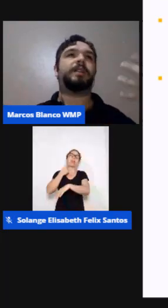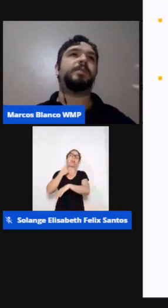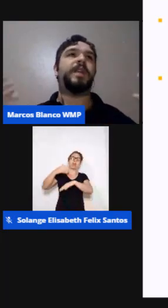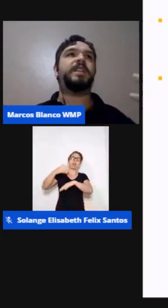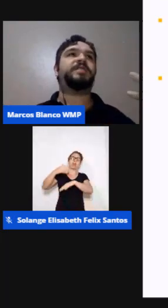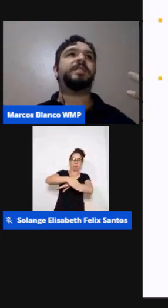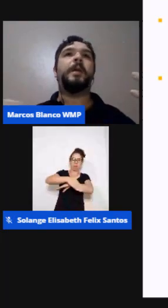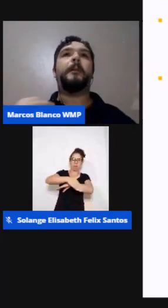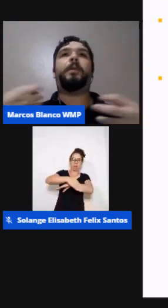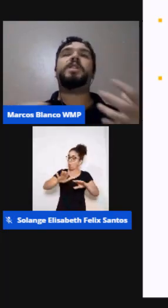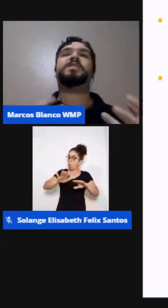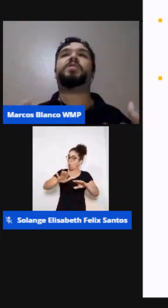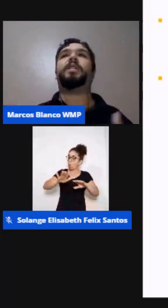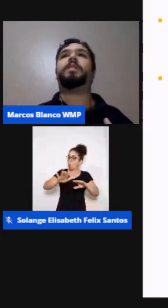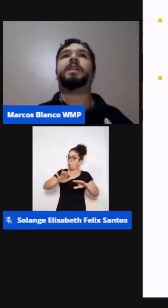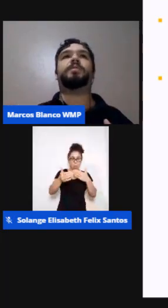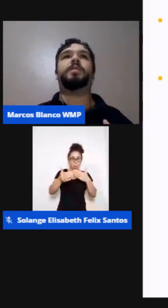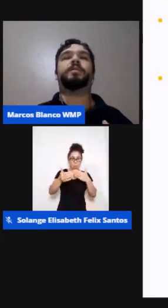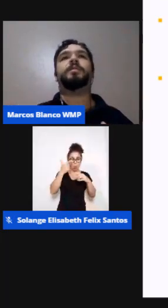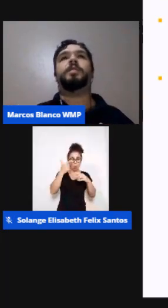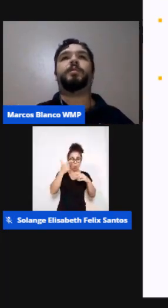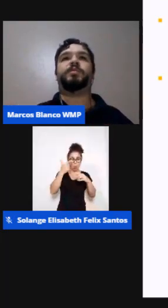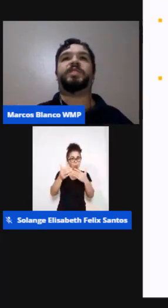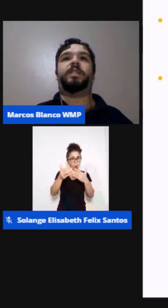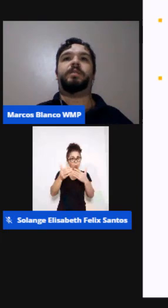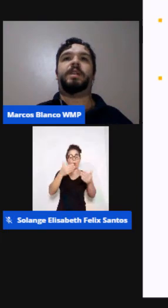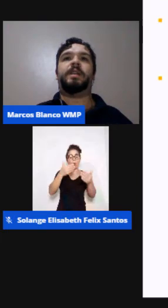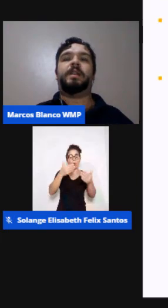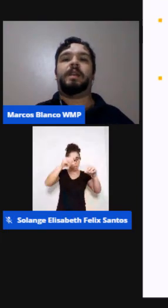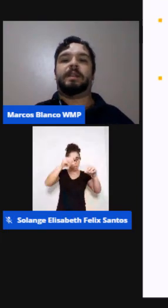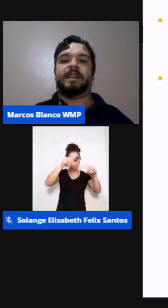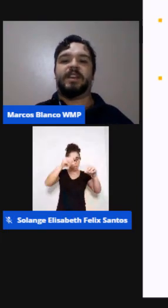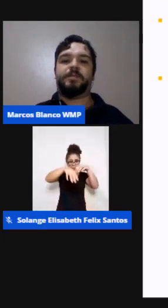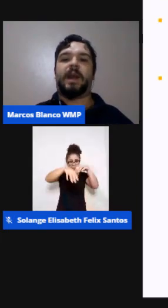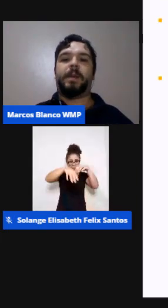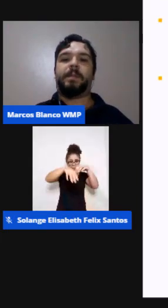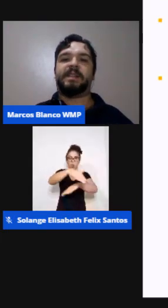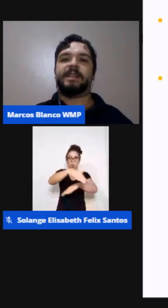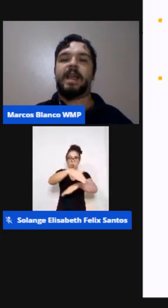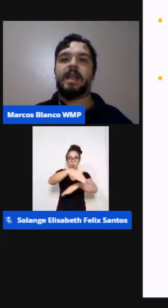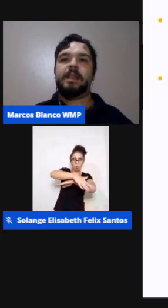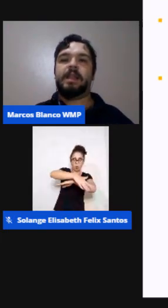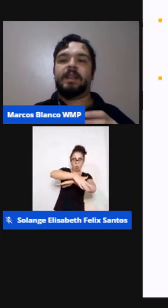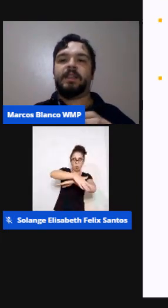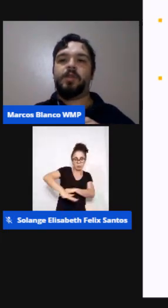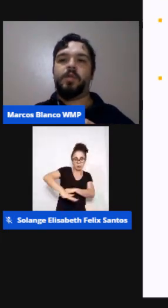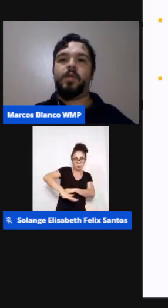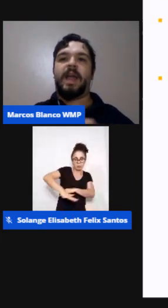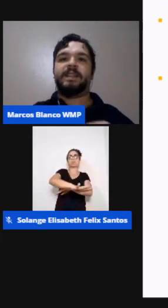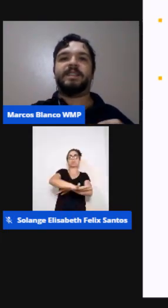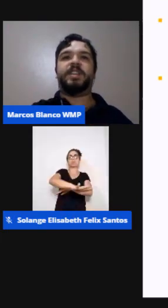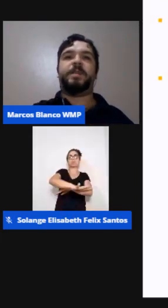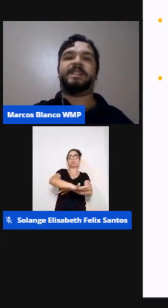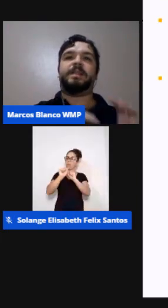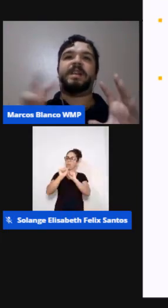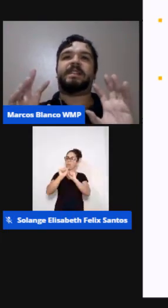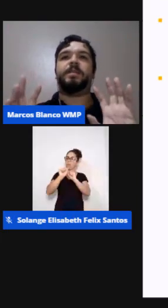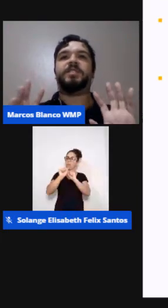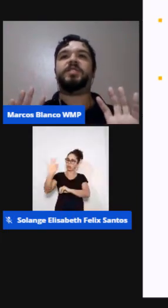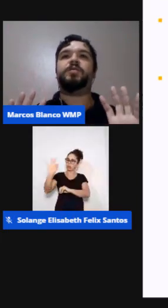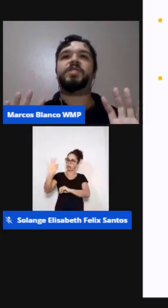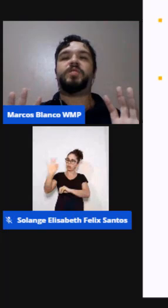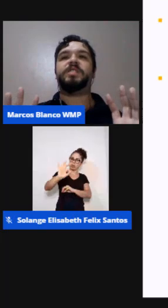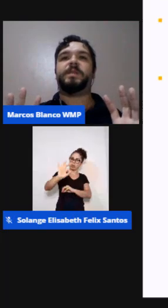superfície que você joga no ambiente pode se tornar um criadouro do mosquito. Né? Se a gente parar para pensar que o Aedes aegypti ele